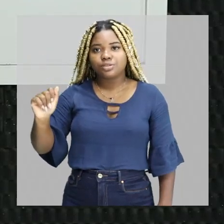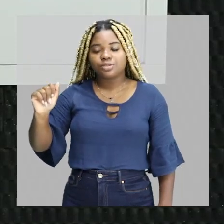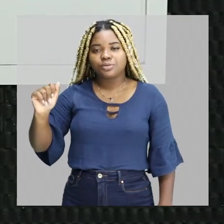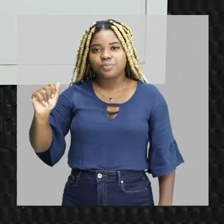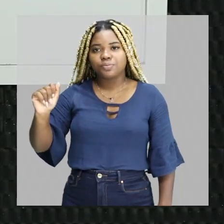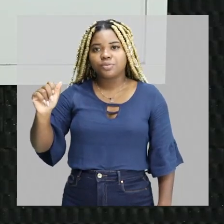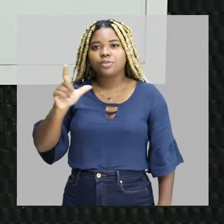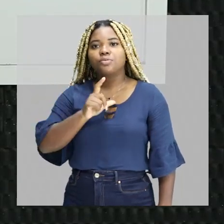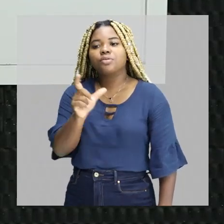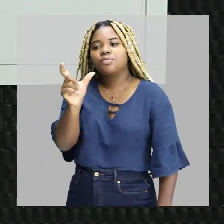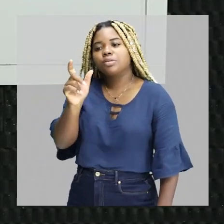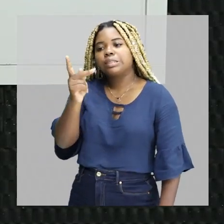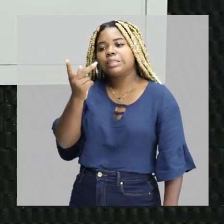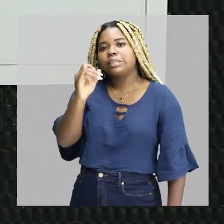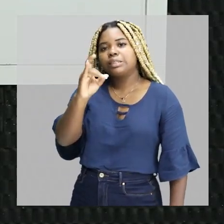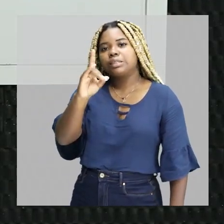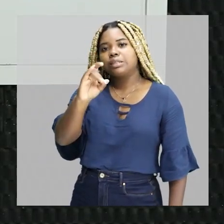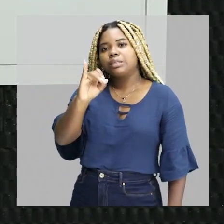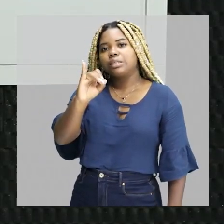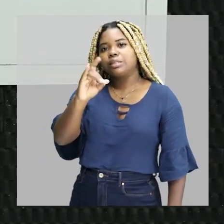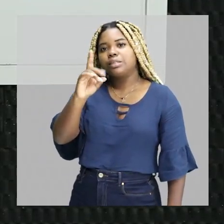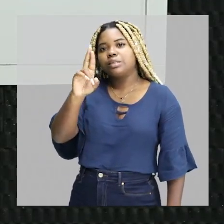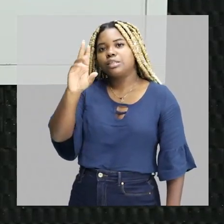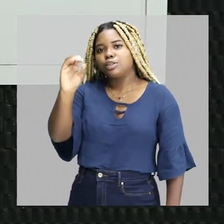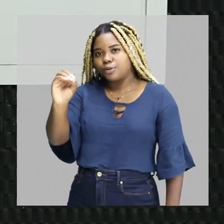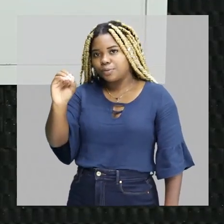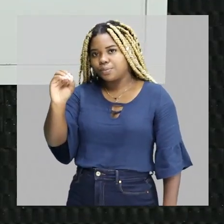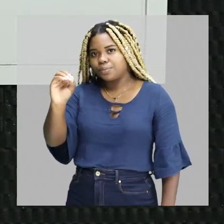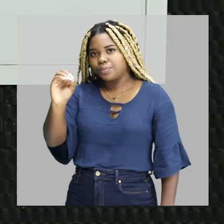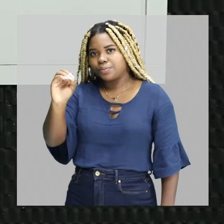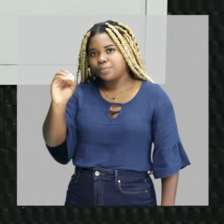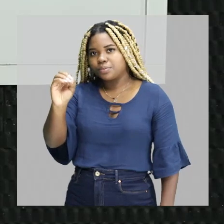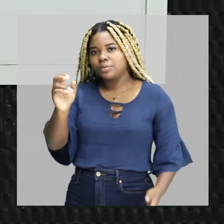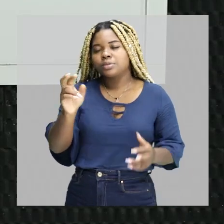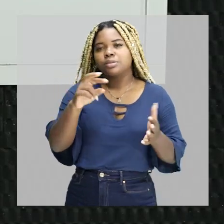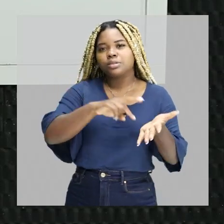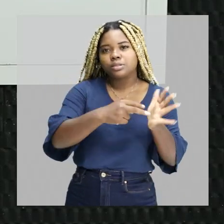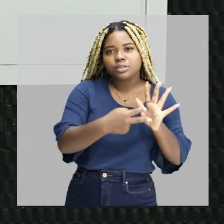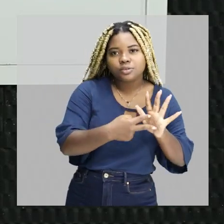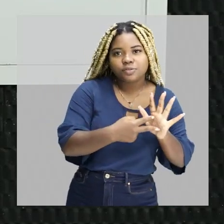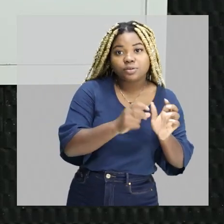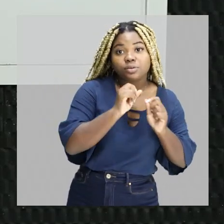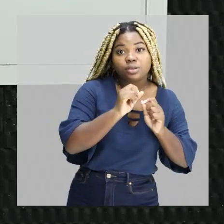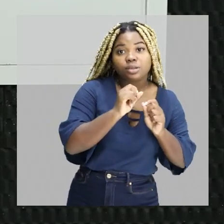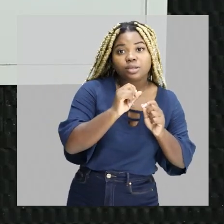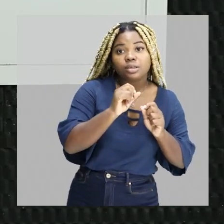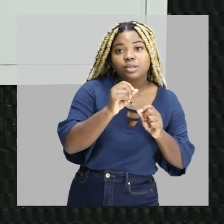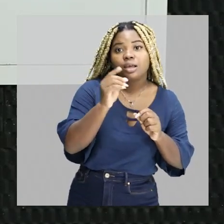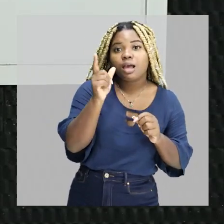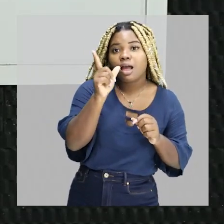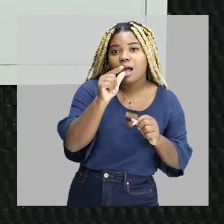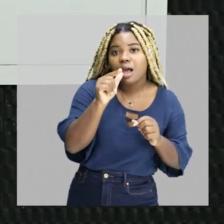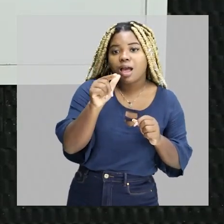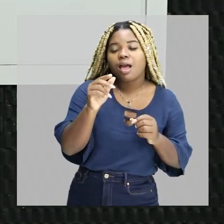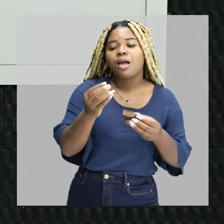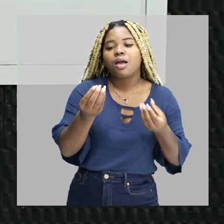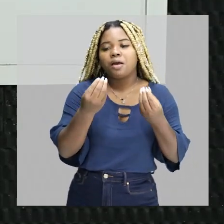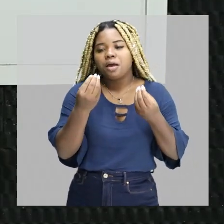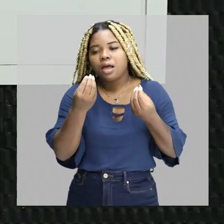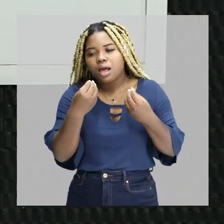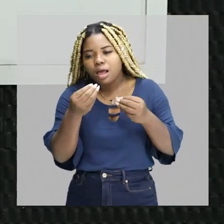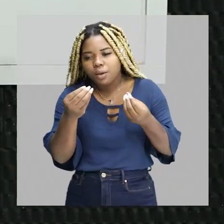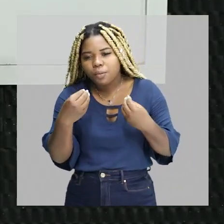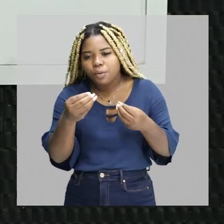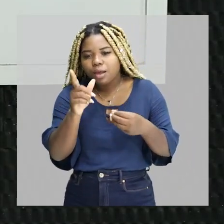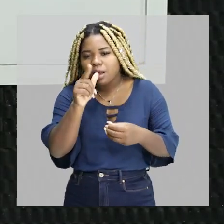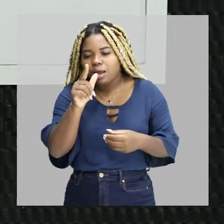vem de líquidos, certo? E estática, de equilíbrio, certo? Então aqui nós vamos estudar o que é que